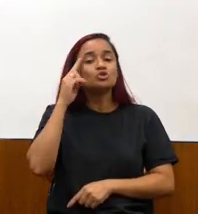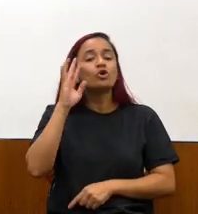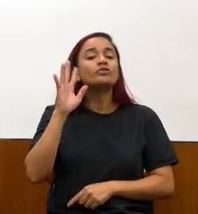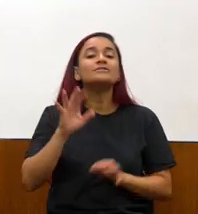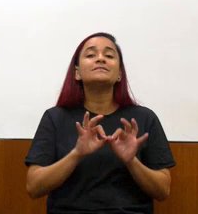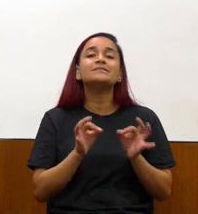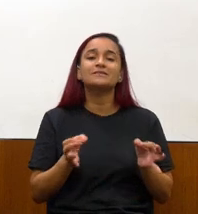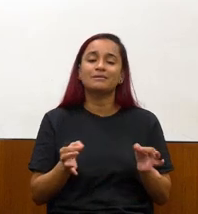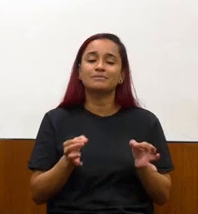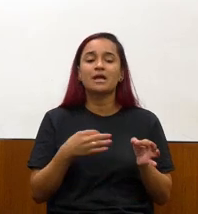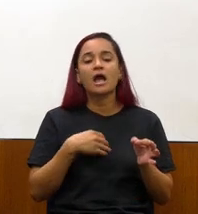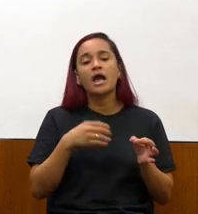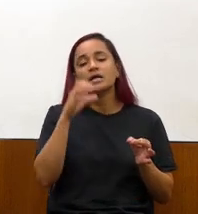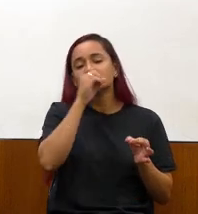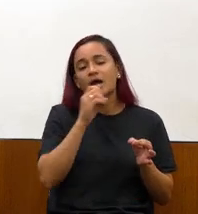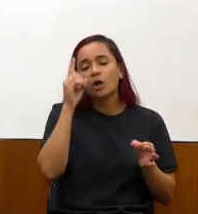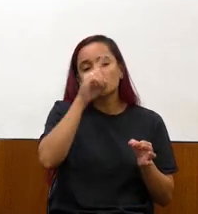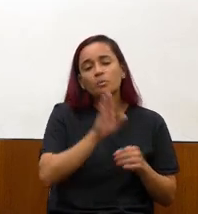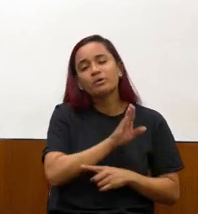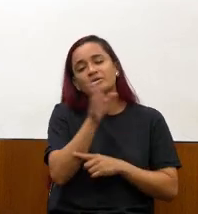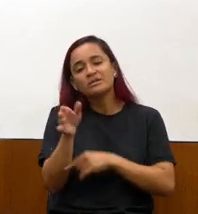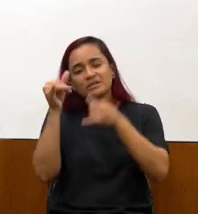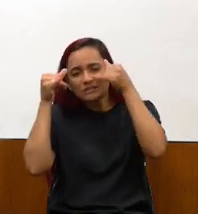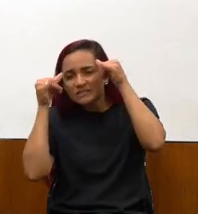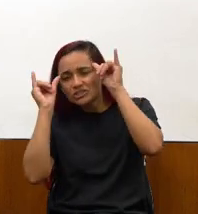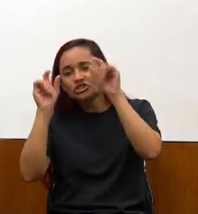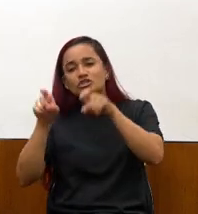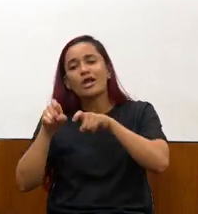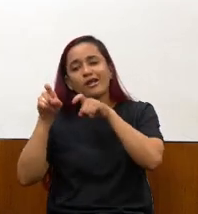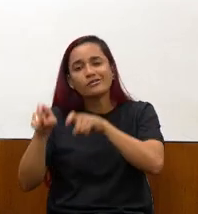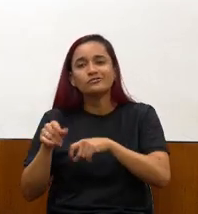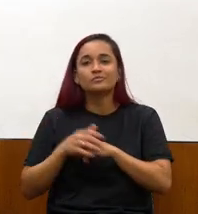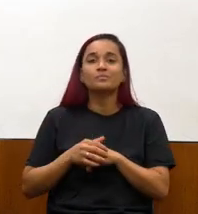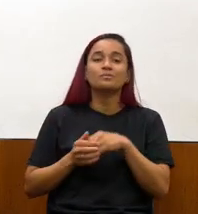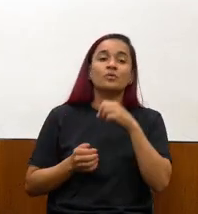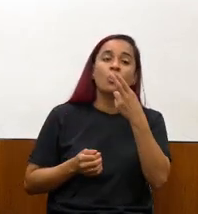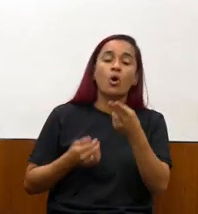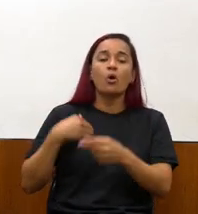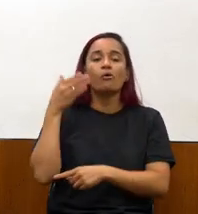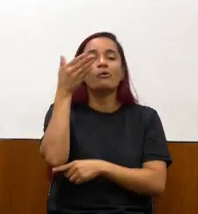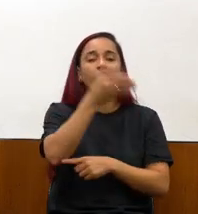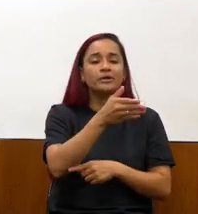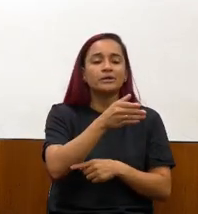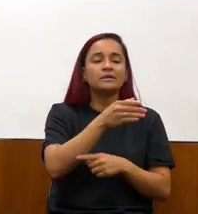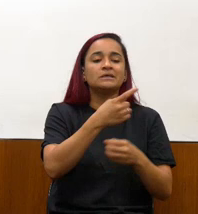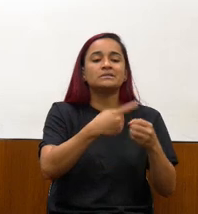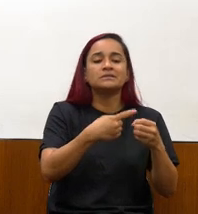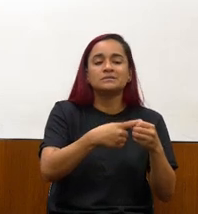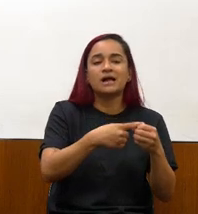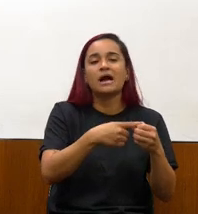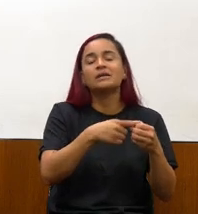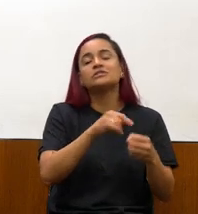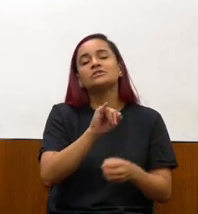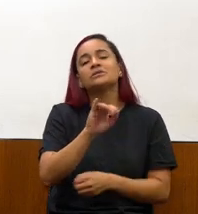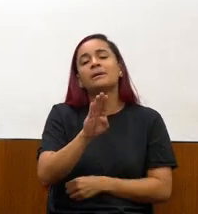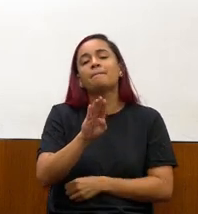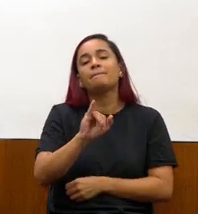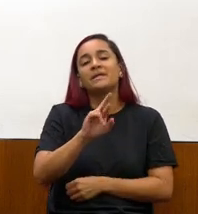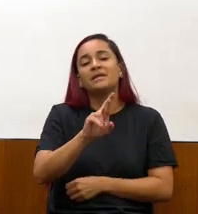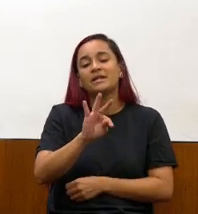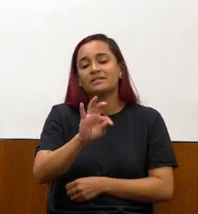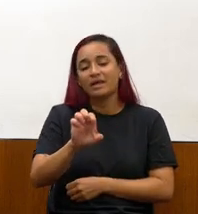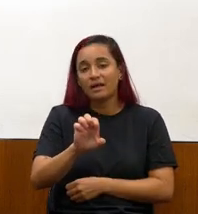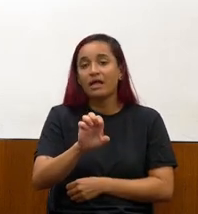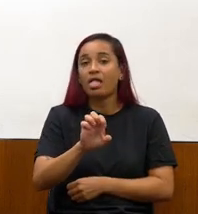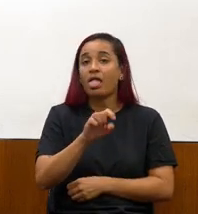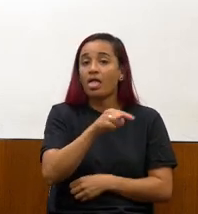dela. O sonho da minha mãe é passar, talvez, lá em Ibirité, junto com a tia dela, uma tarde. Enquanto eu tenho um sonho que ela vai para a Grécia,